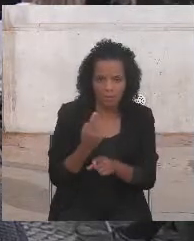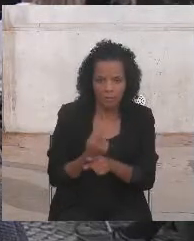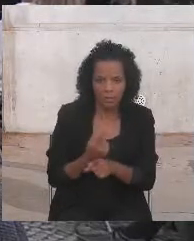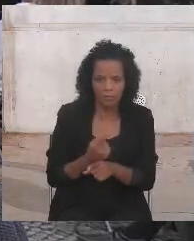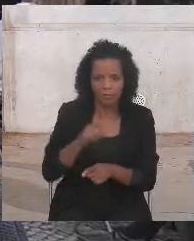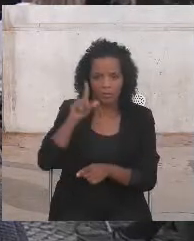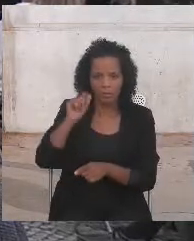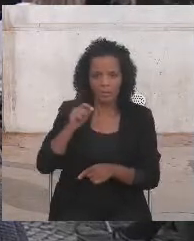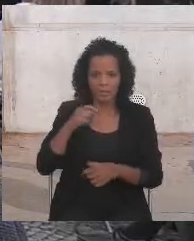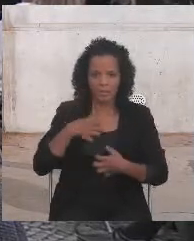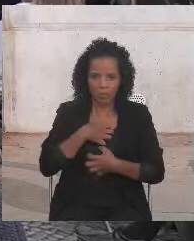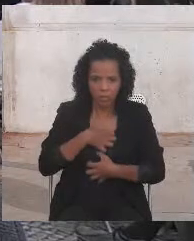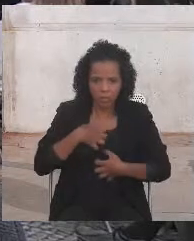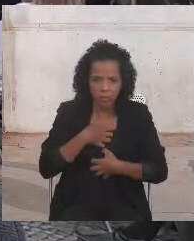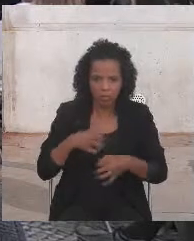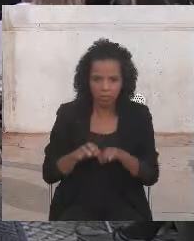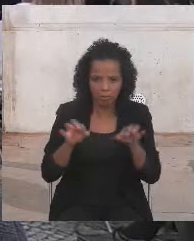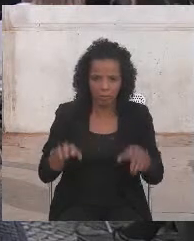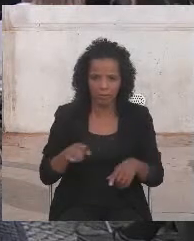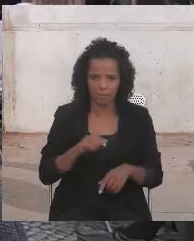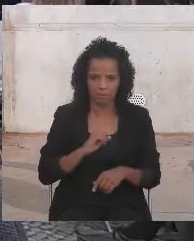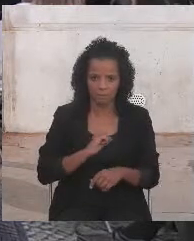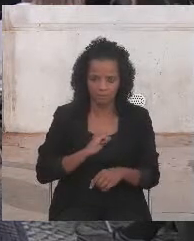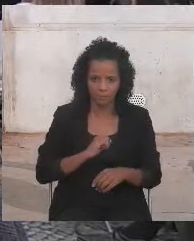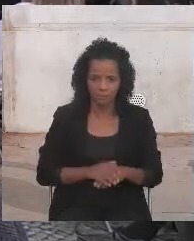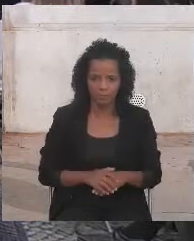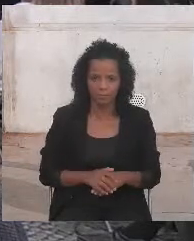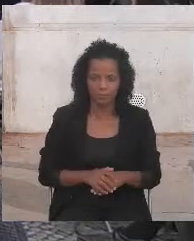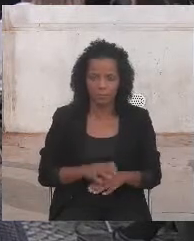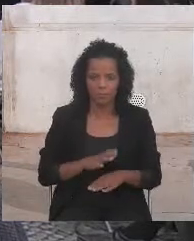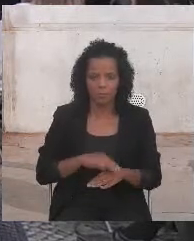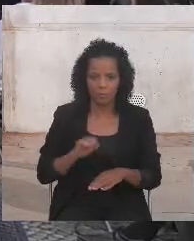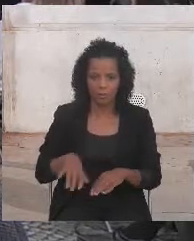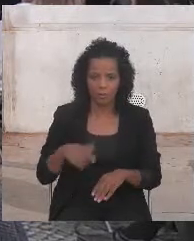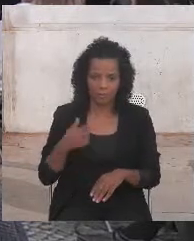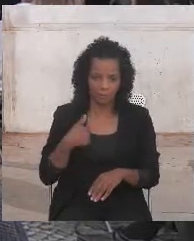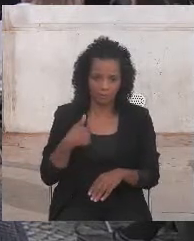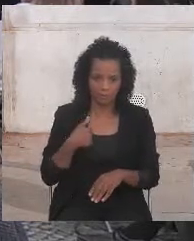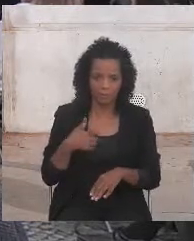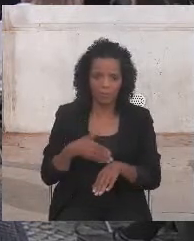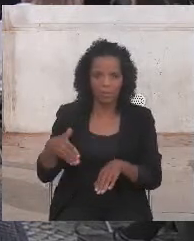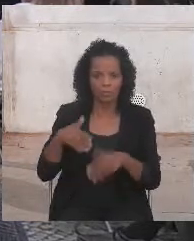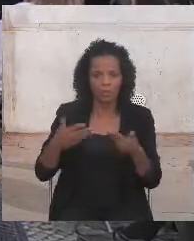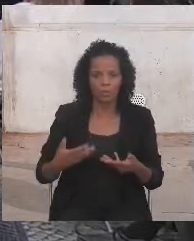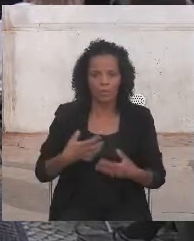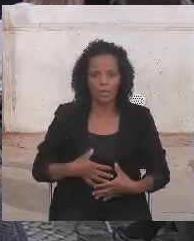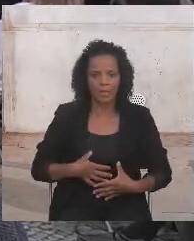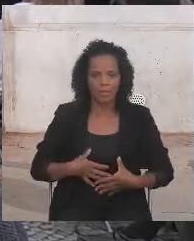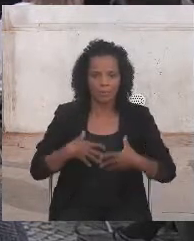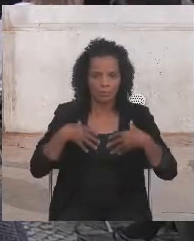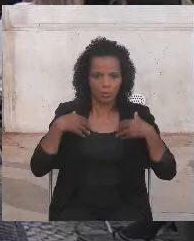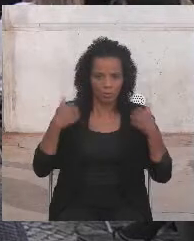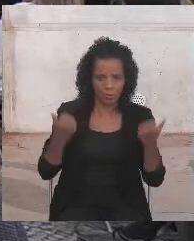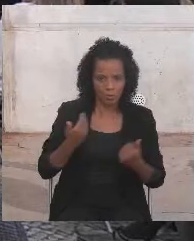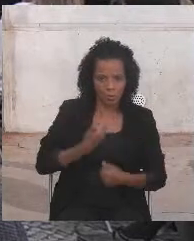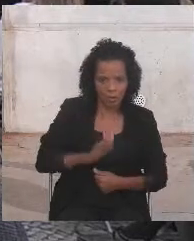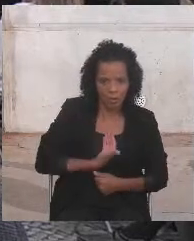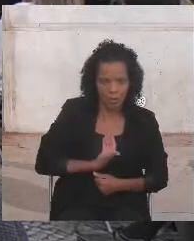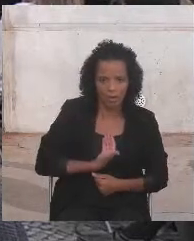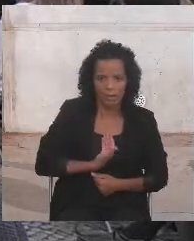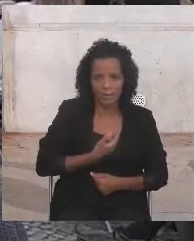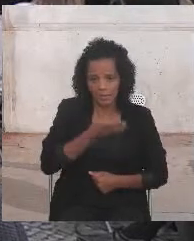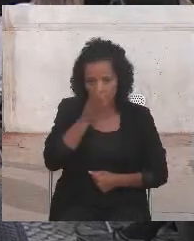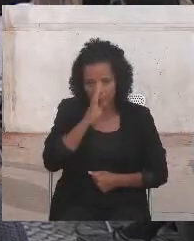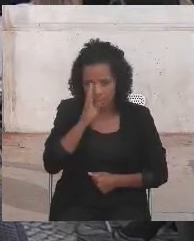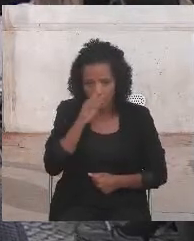e as mesmas angústias. É por isso que vivo este momento com emoção. Este ritual